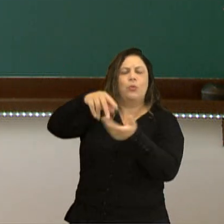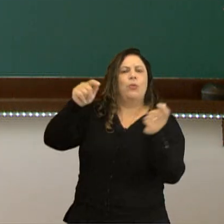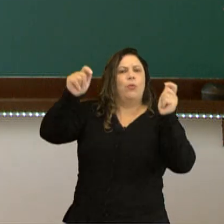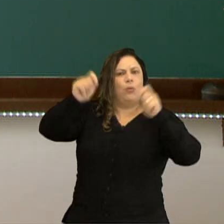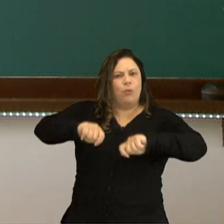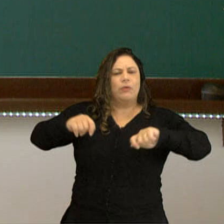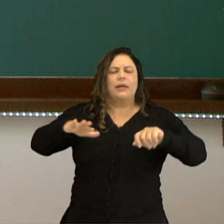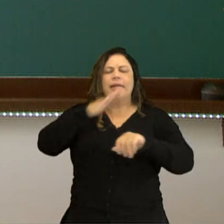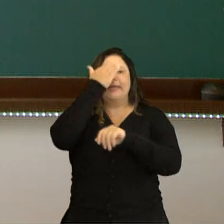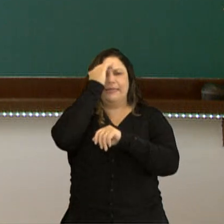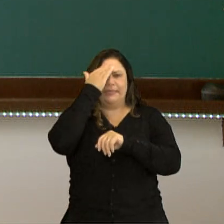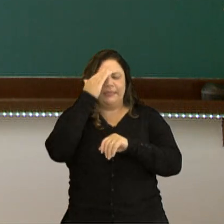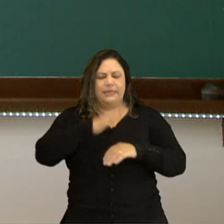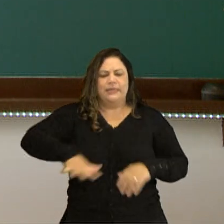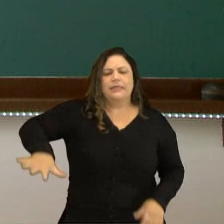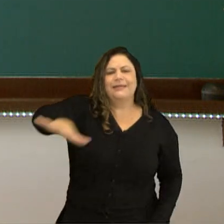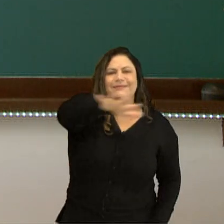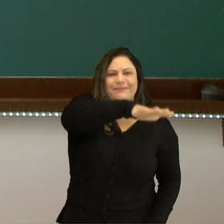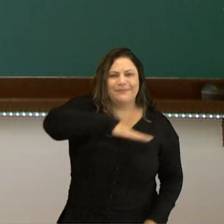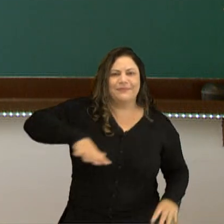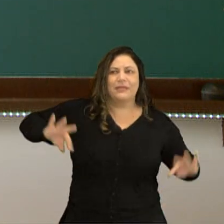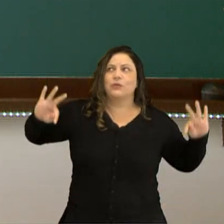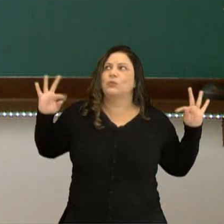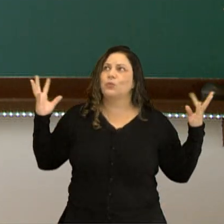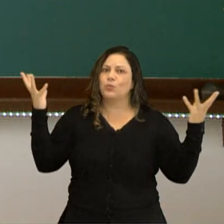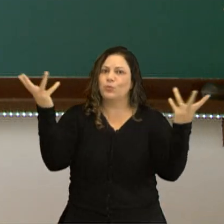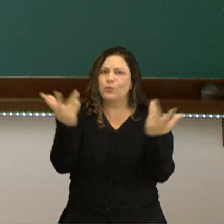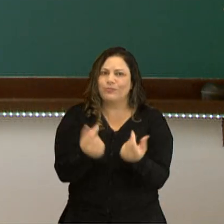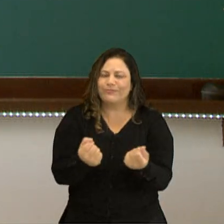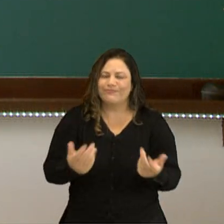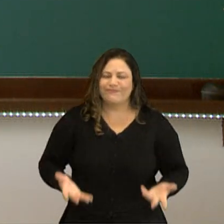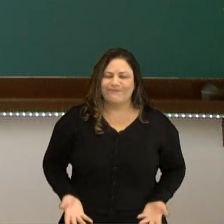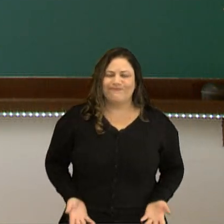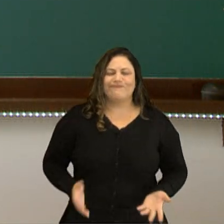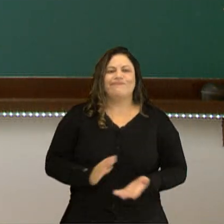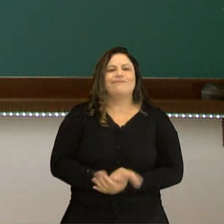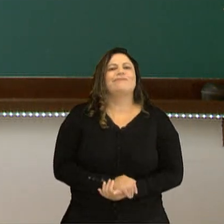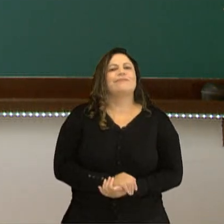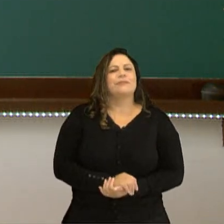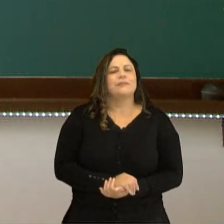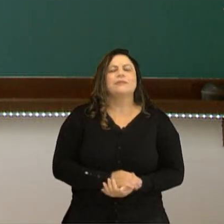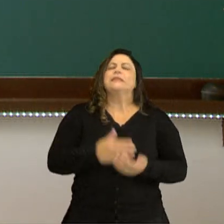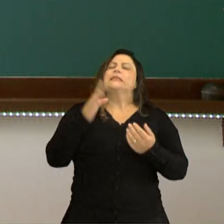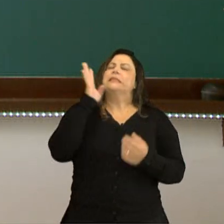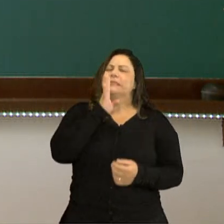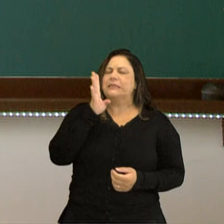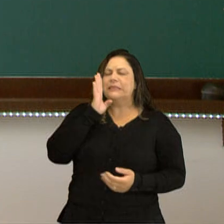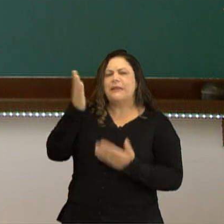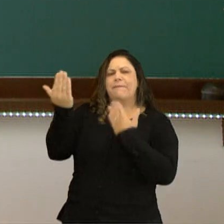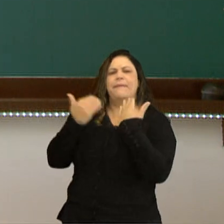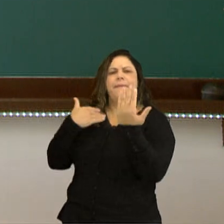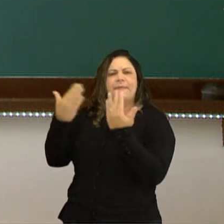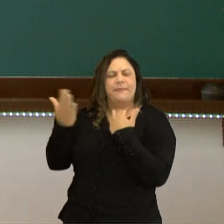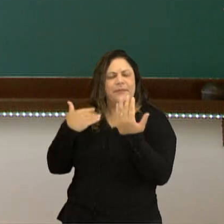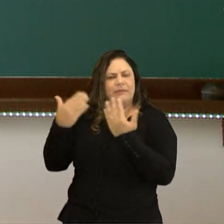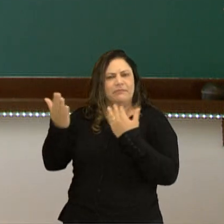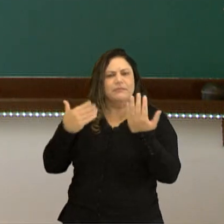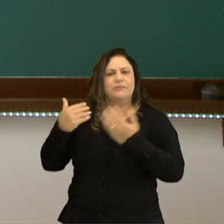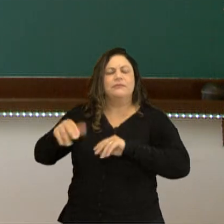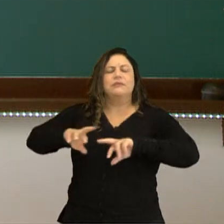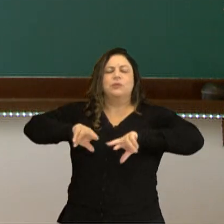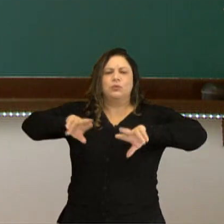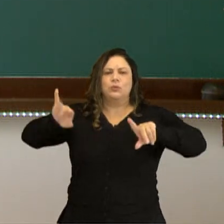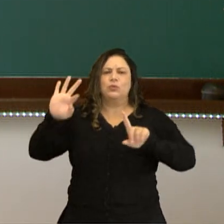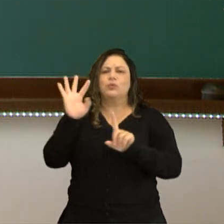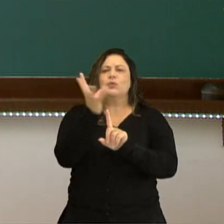e entender o espaço à nossa volta. Legal, né? Dá para conversar e dialogar muito sobre a arte contemporânea,